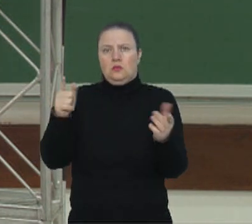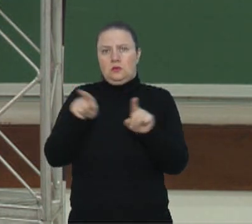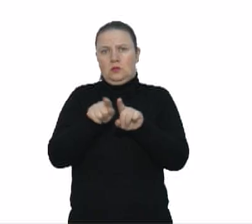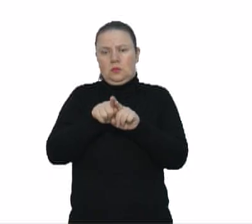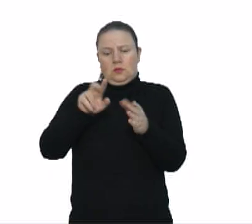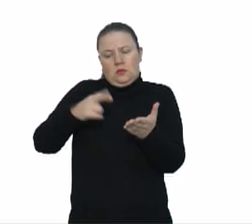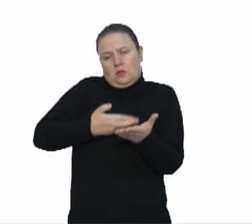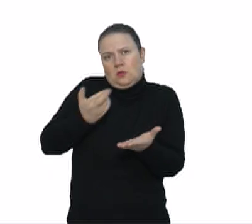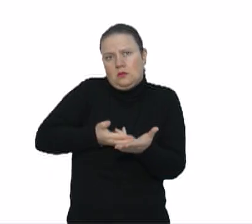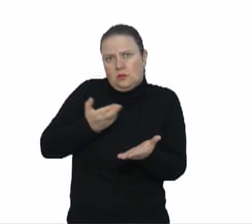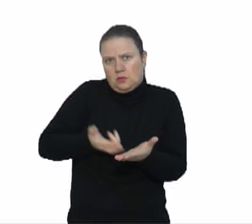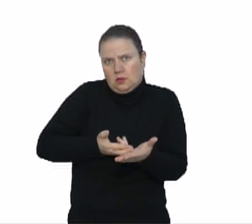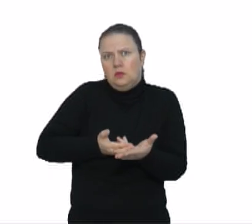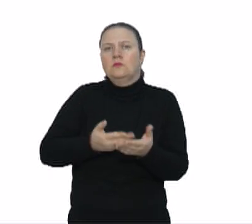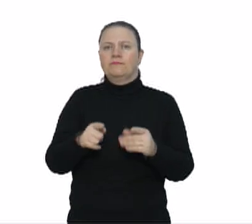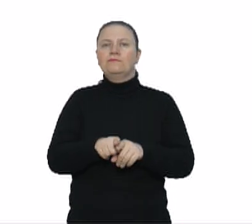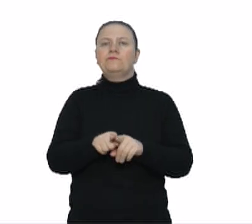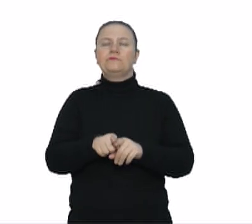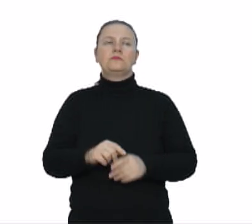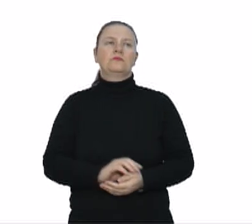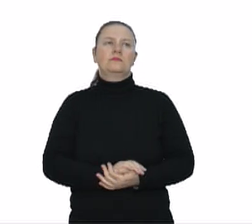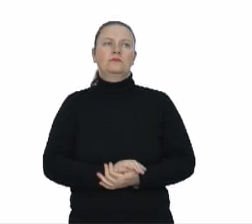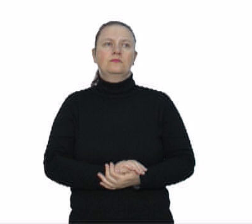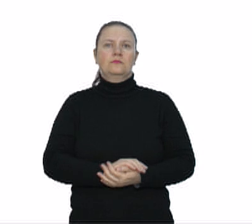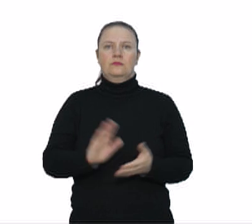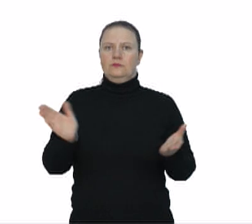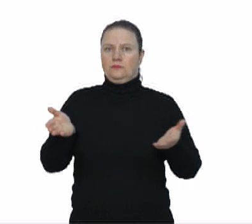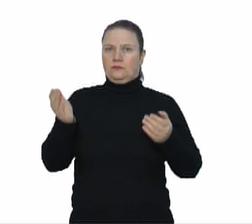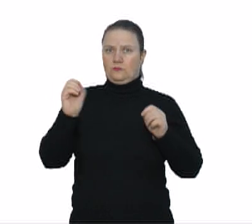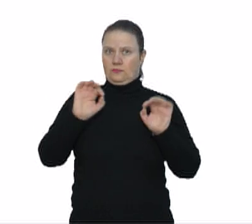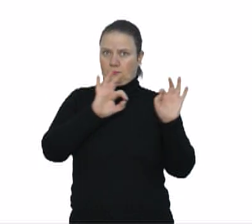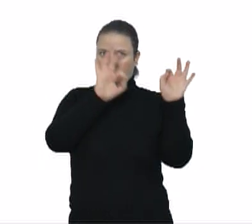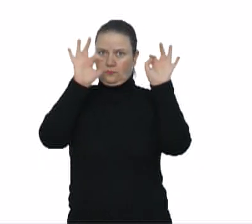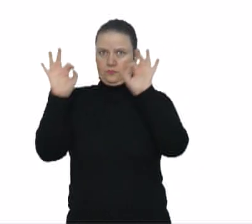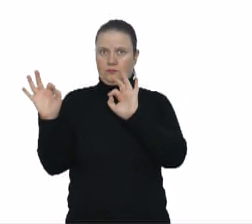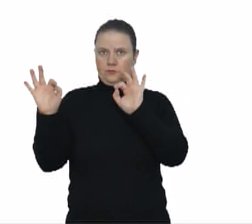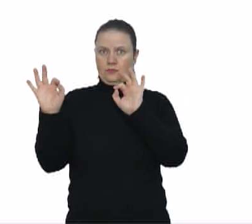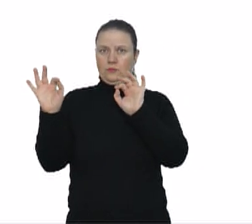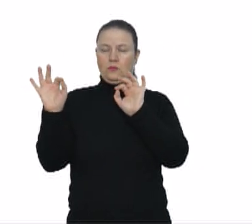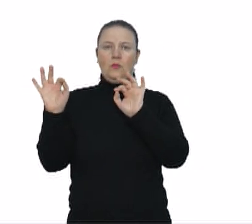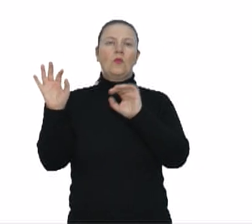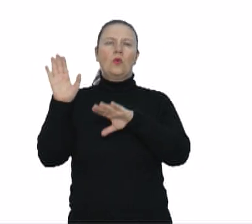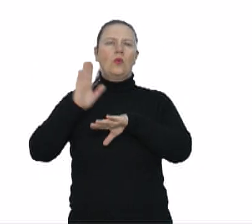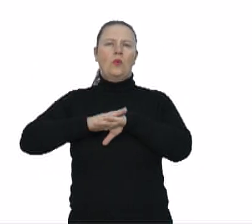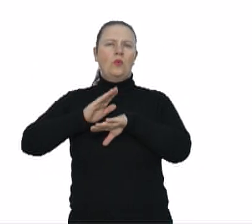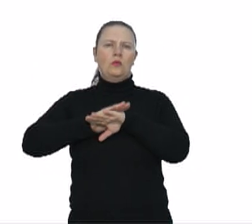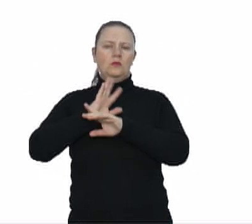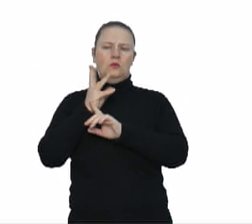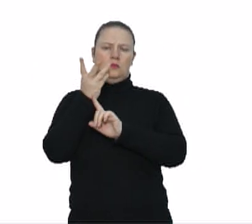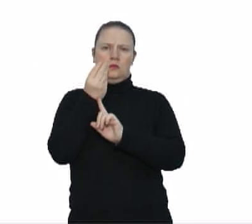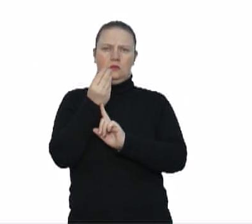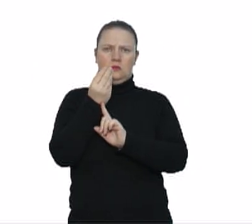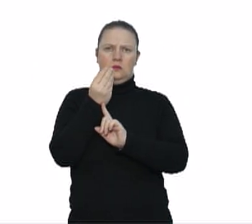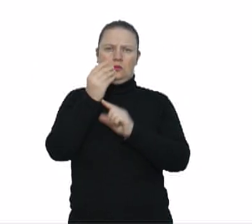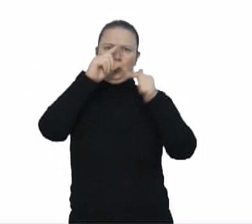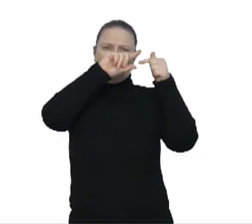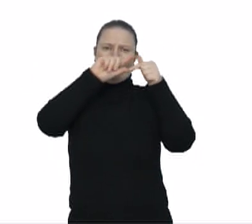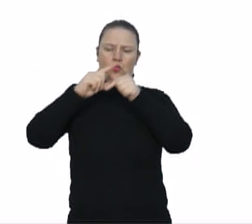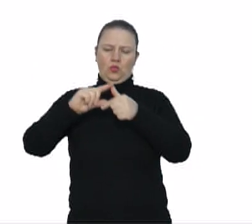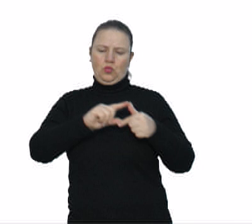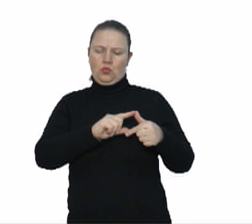Então, a seguir, você verá uma obra do cubismo sintético. Você se lembra do diferencial dos